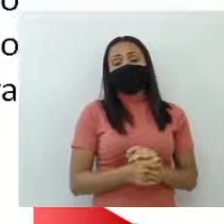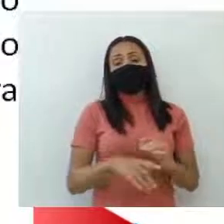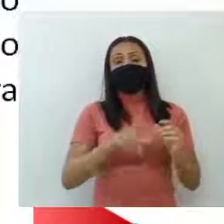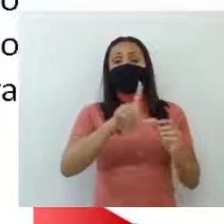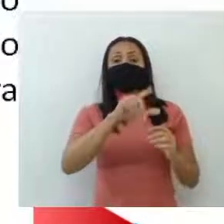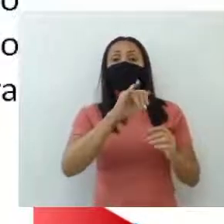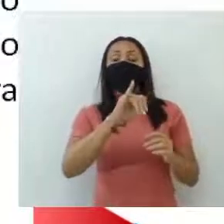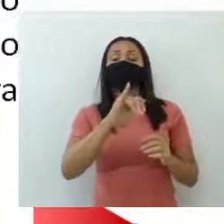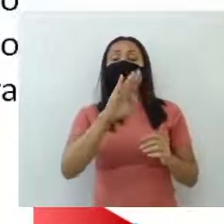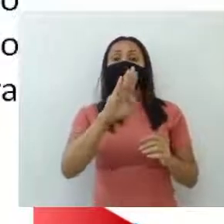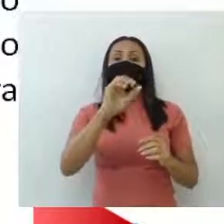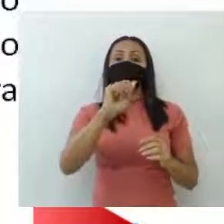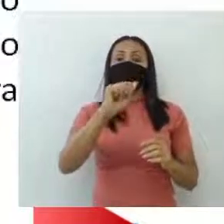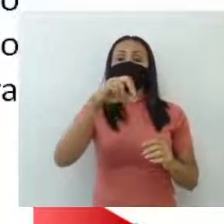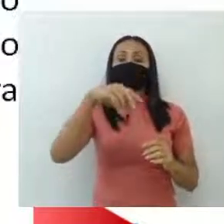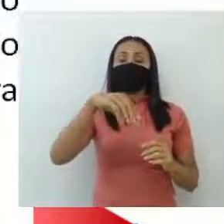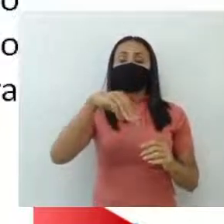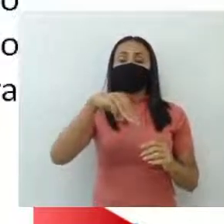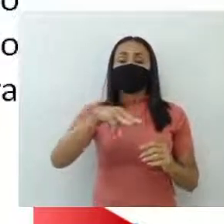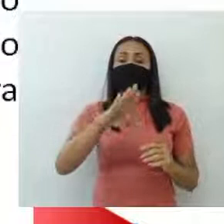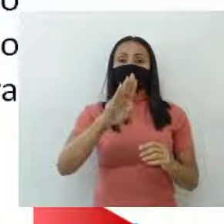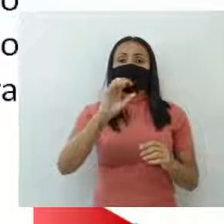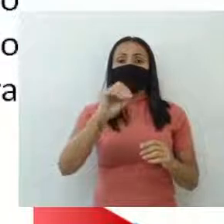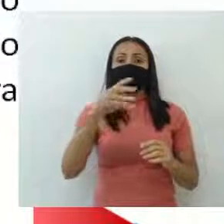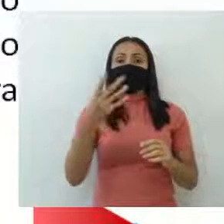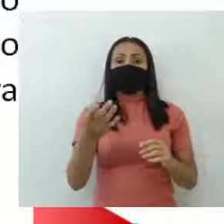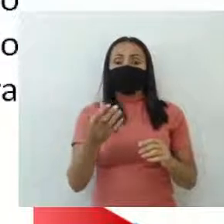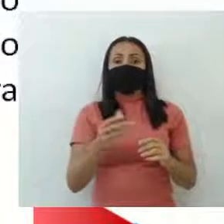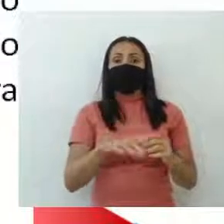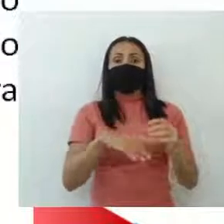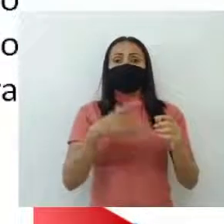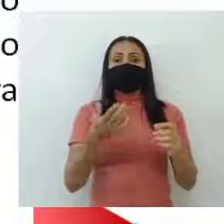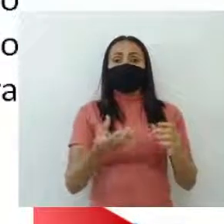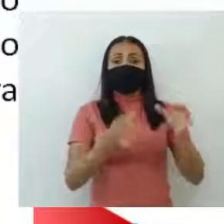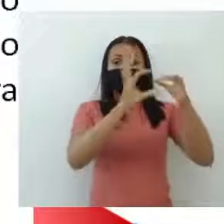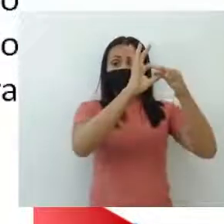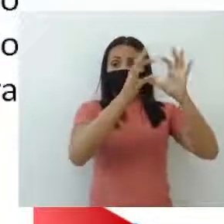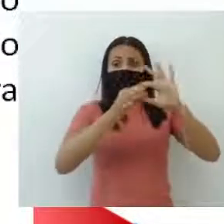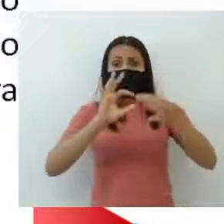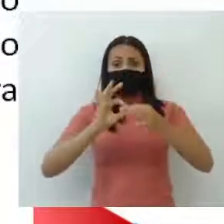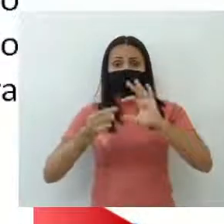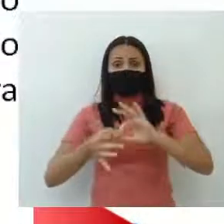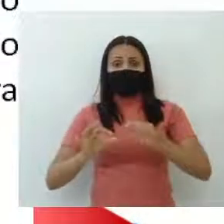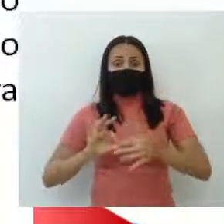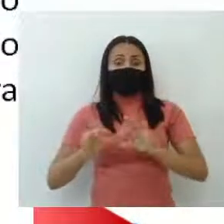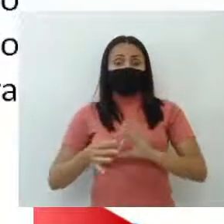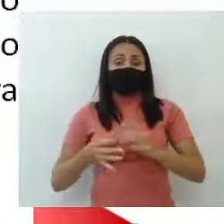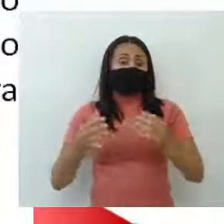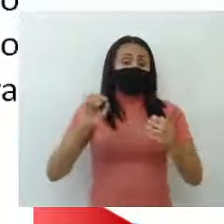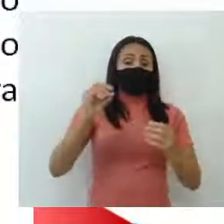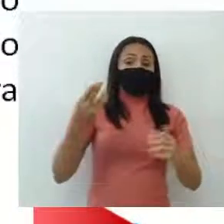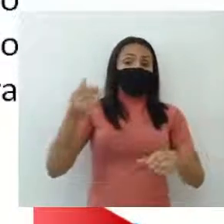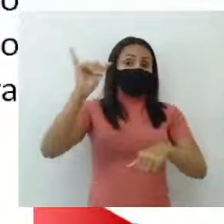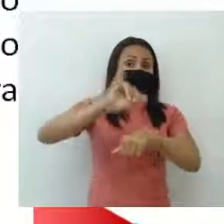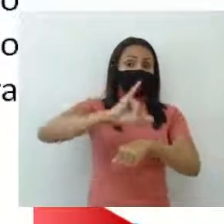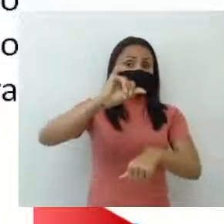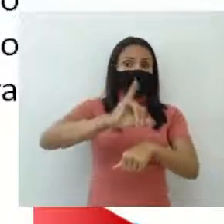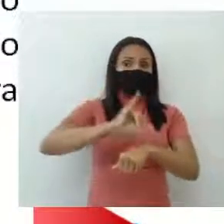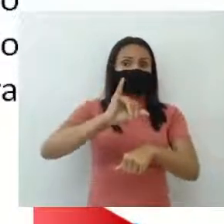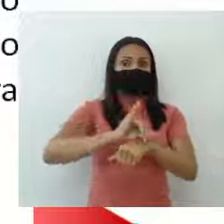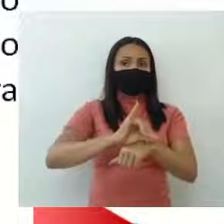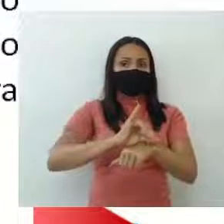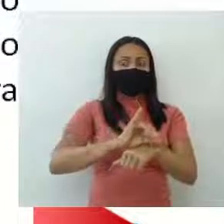limbambo, né? Ou seja, correntes ou madeiras, né? O ferro que uniam que os escravos